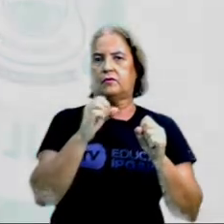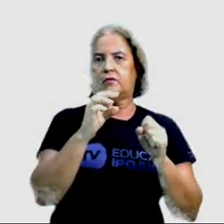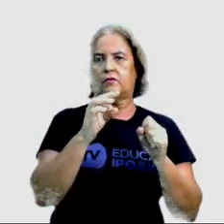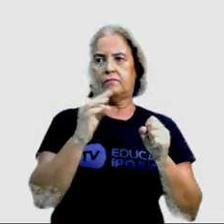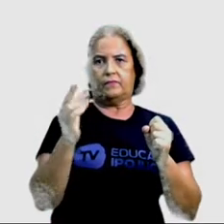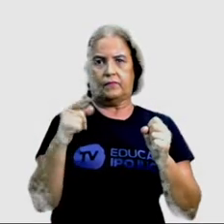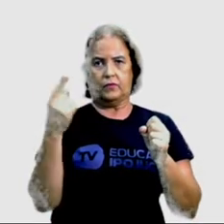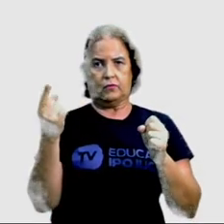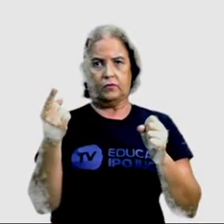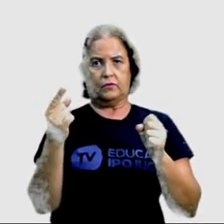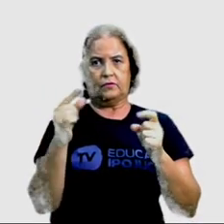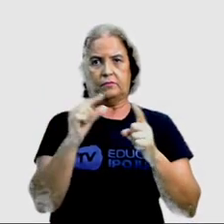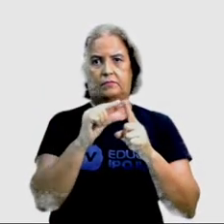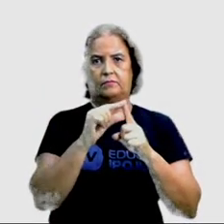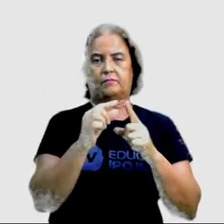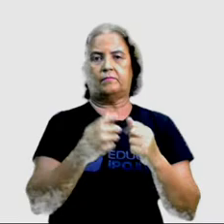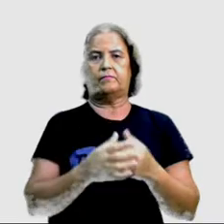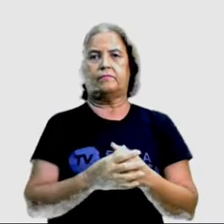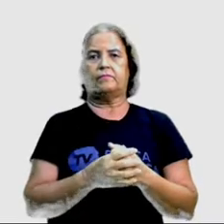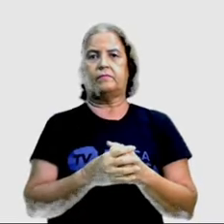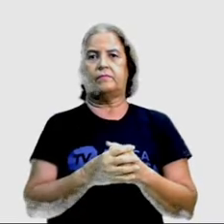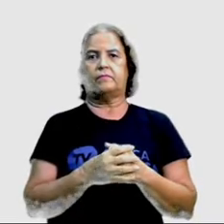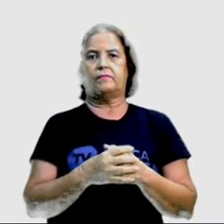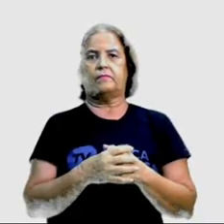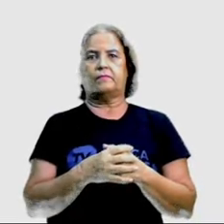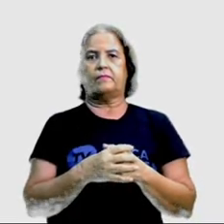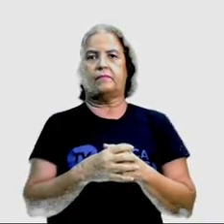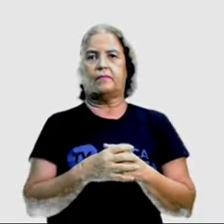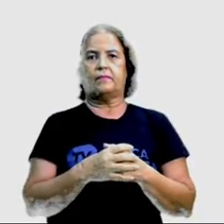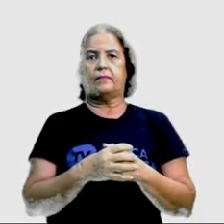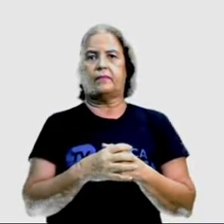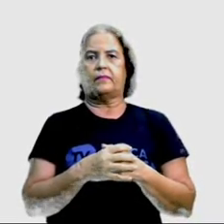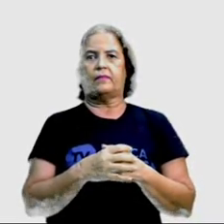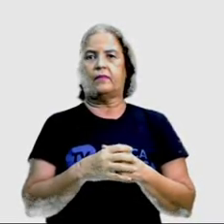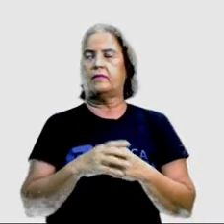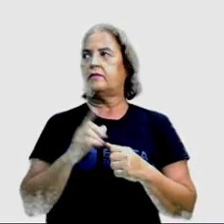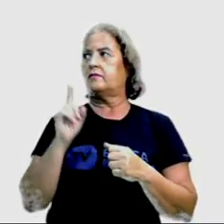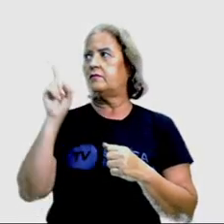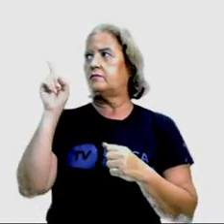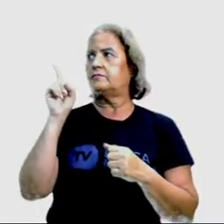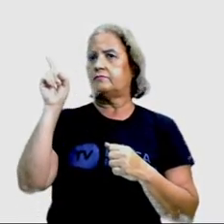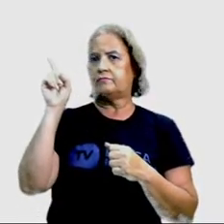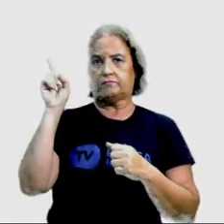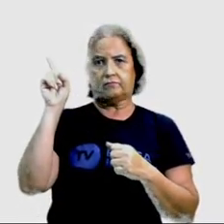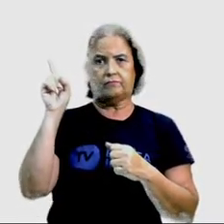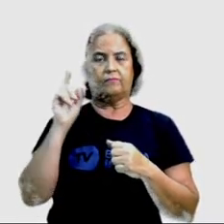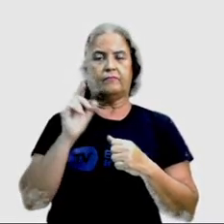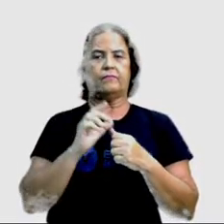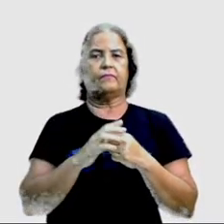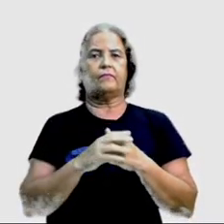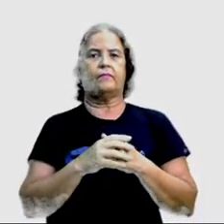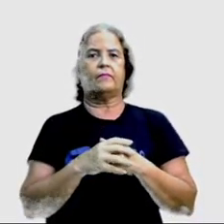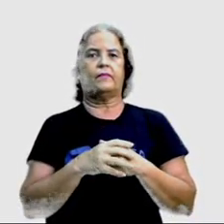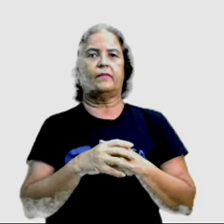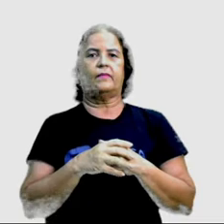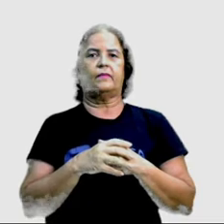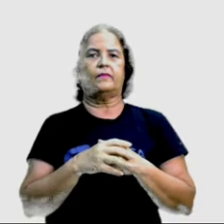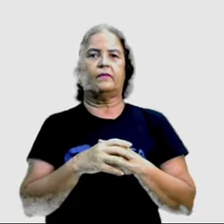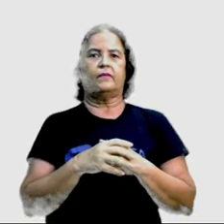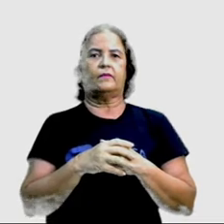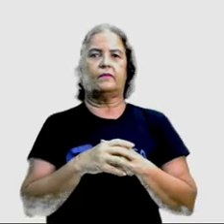de adjetivos que são um pouco grandes, ok? Beautiful, intelligent, interesting and valuable,